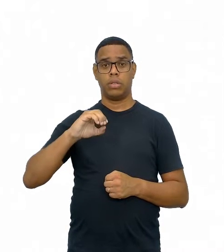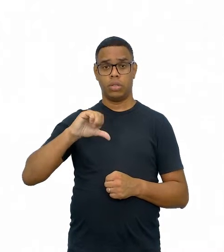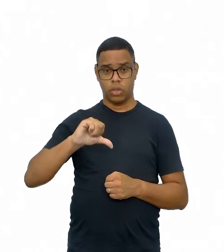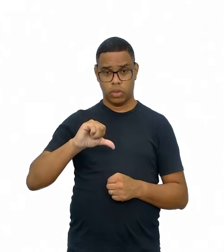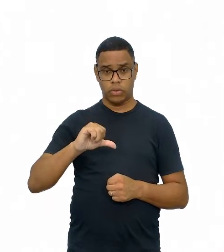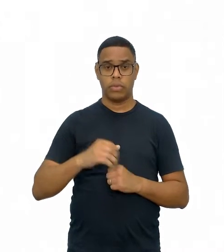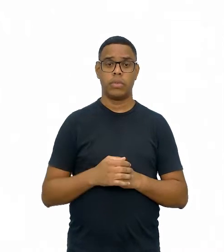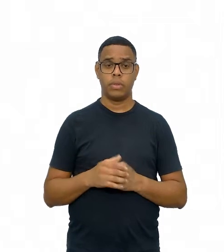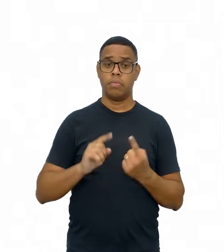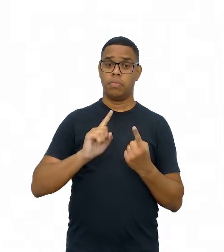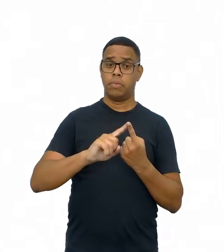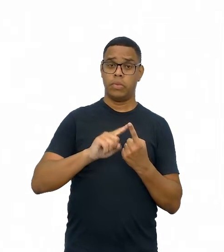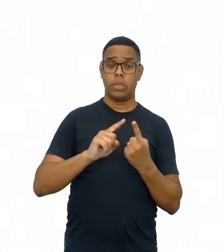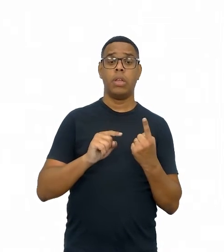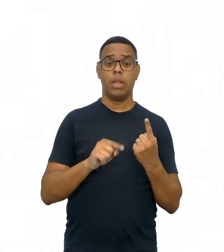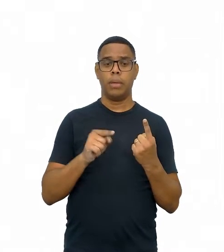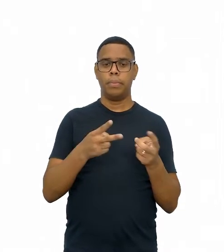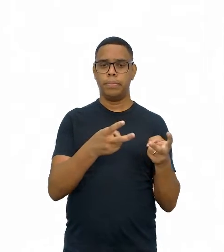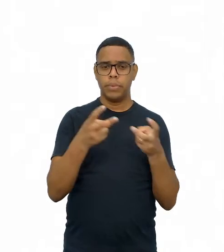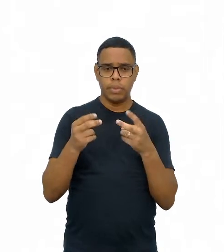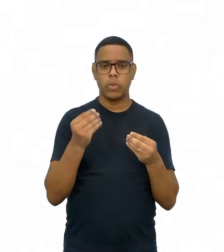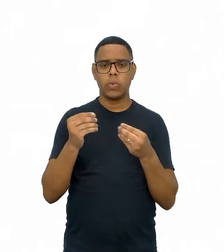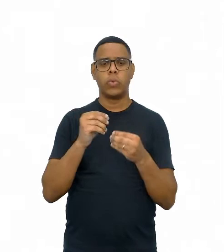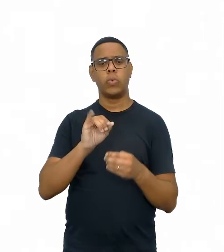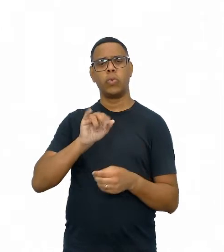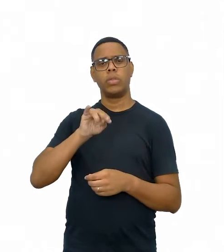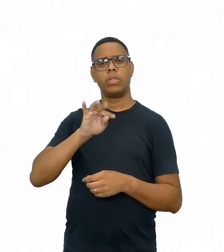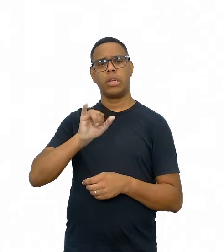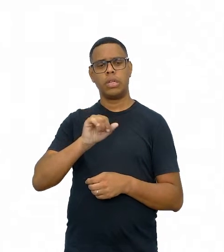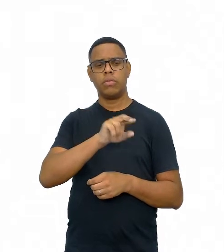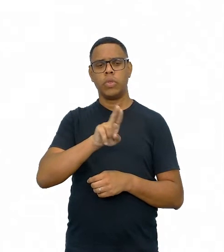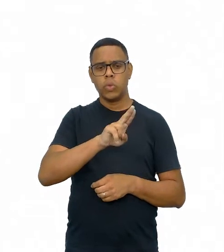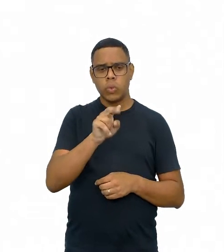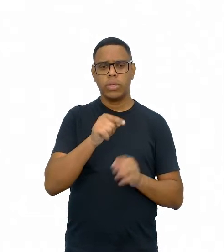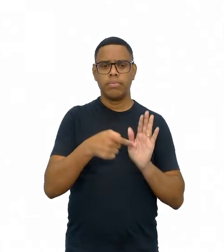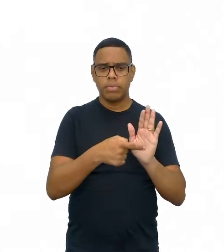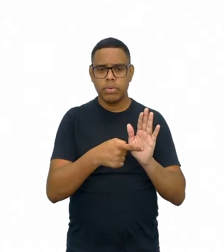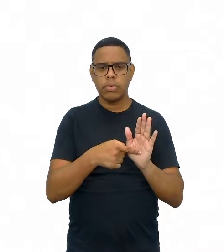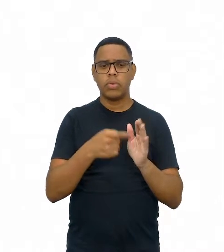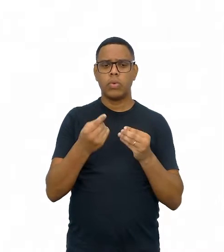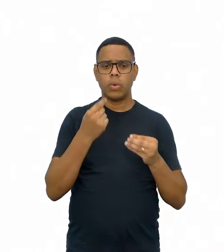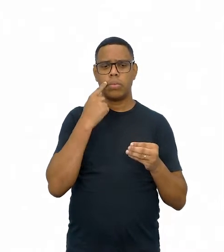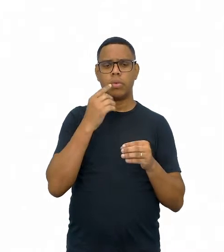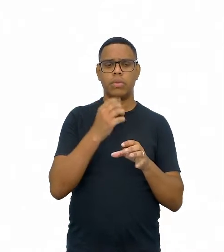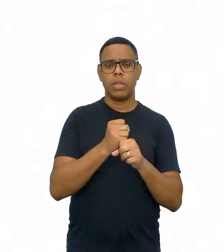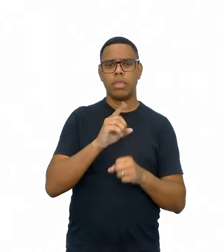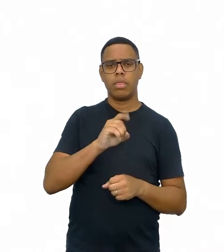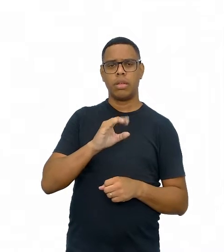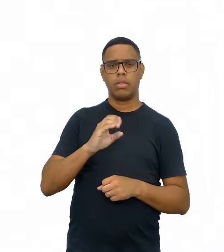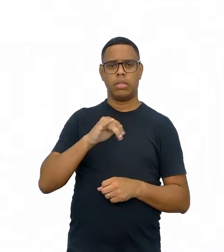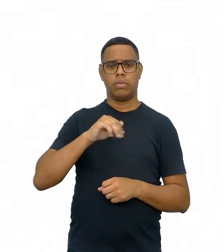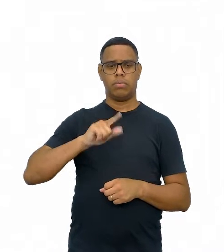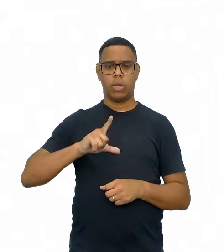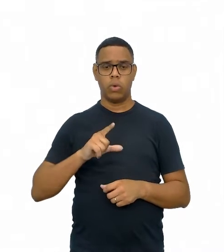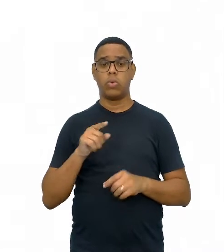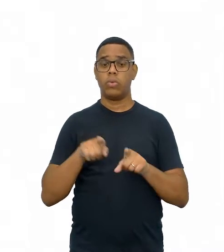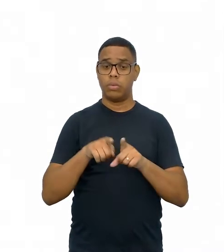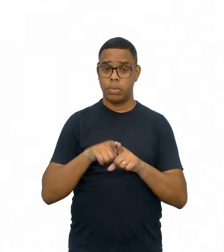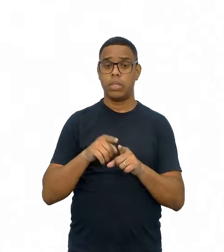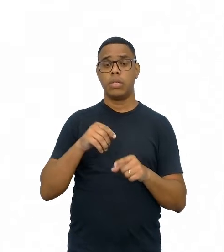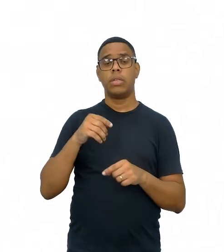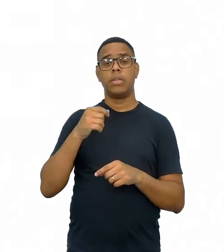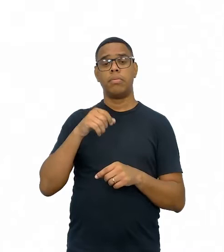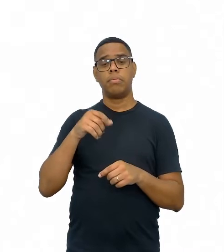EF04MA09A é reconhecer as frações unitárias mais usuais na representação fracionária e decimal, com uma unidade